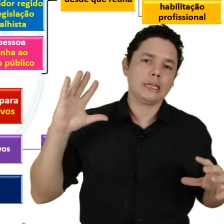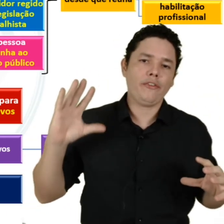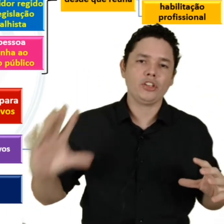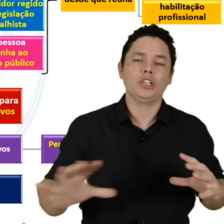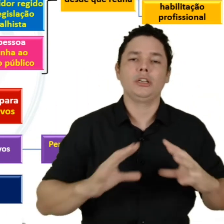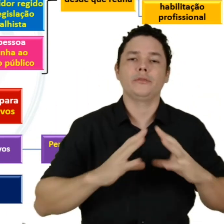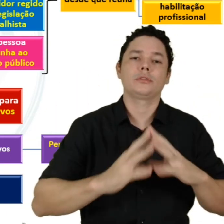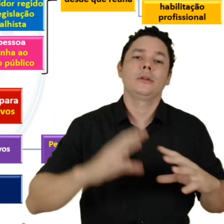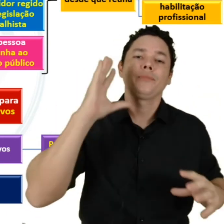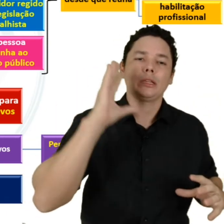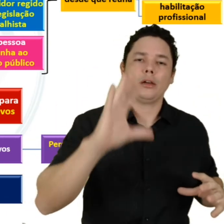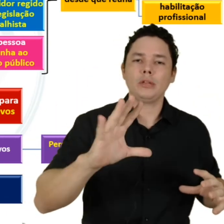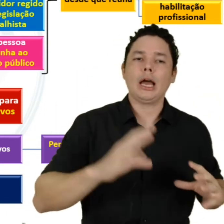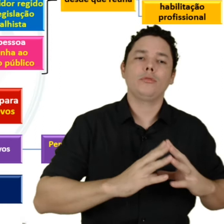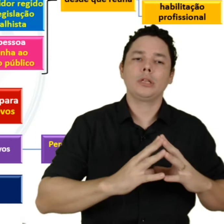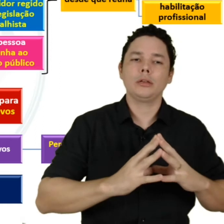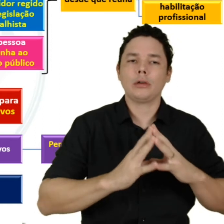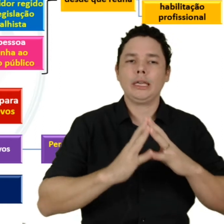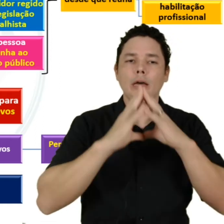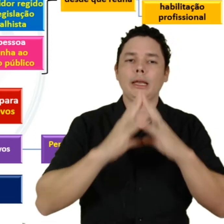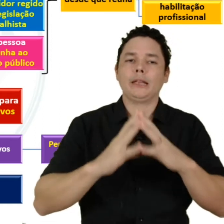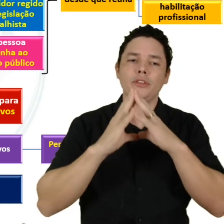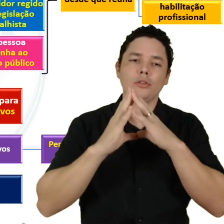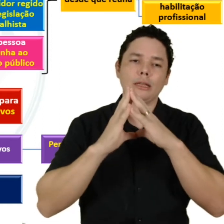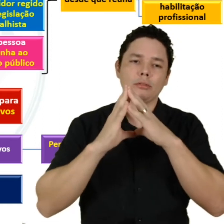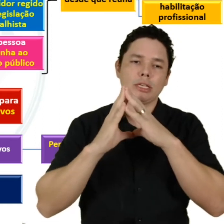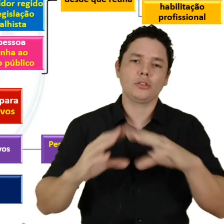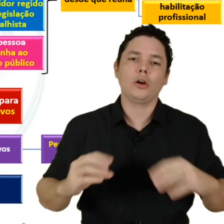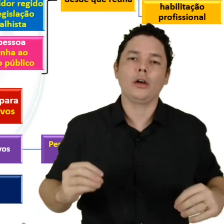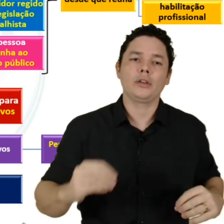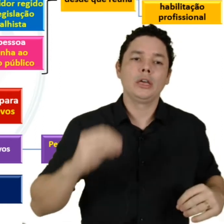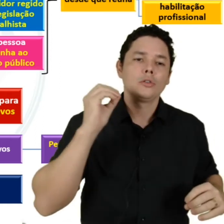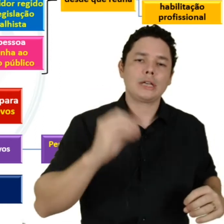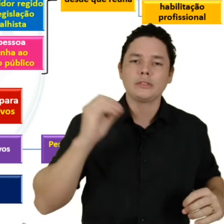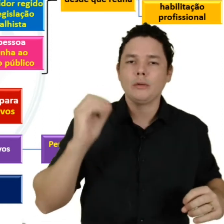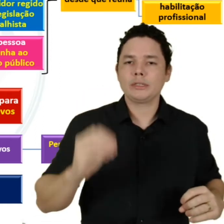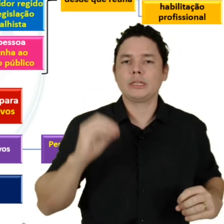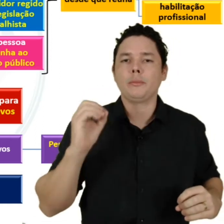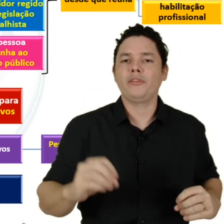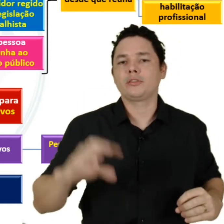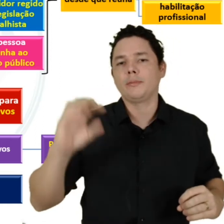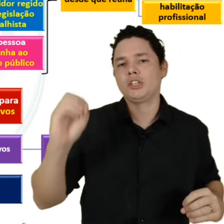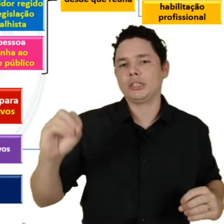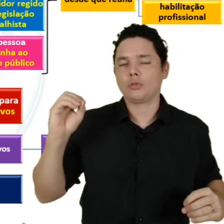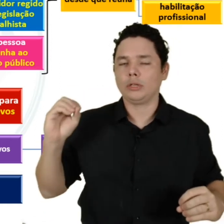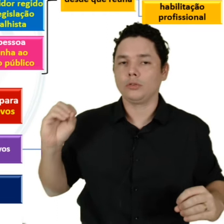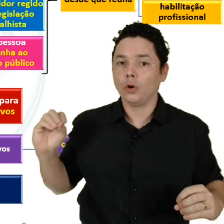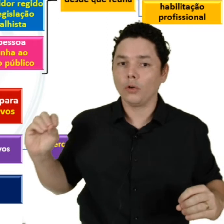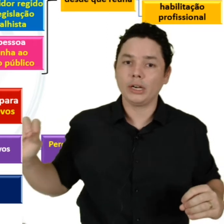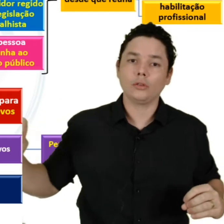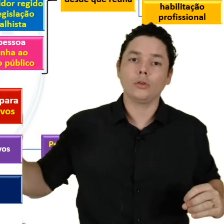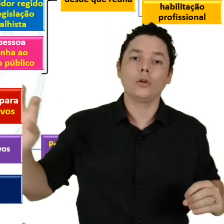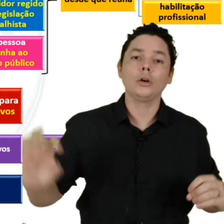servidores efetivos. Então vamos lá, voltando aqui ao decreto 2479. Os cargos em comissão serão providos mediante a escolha